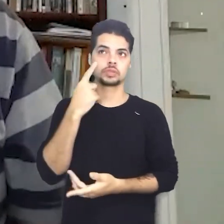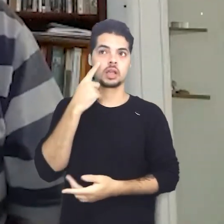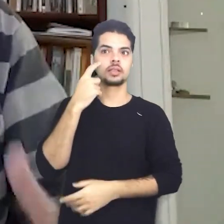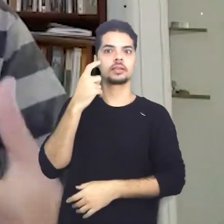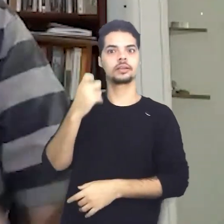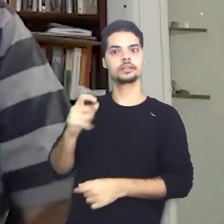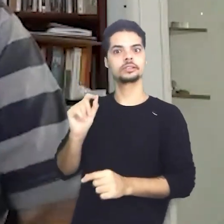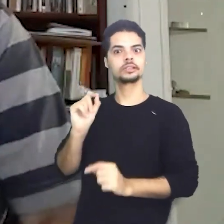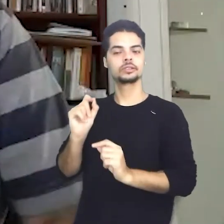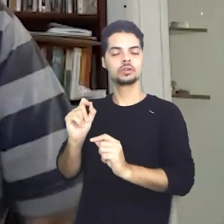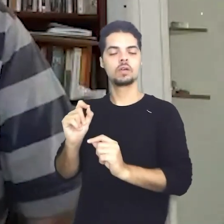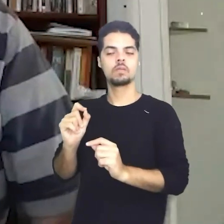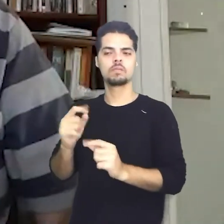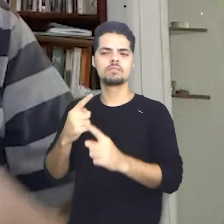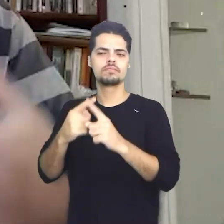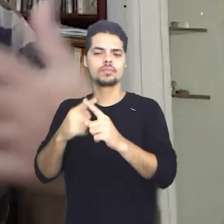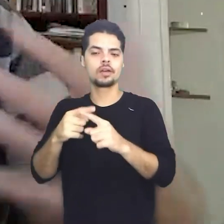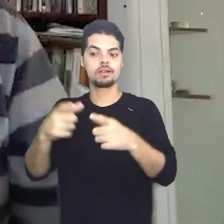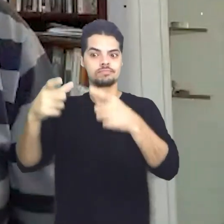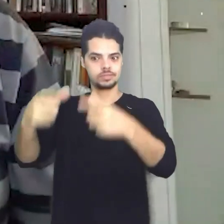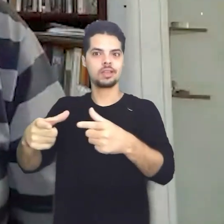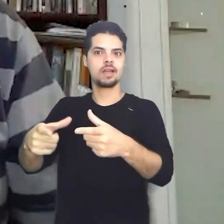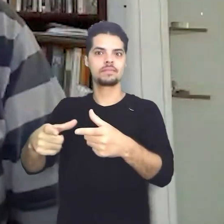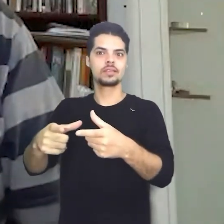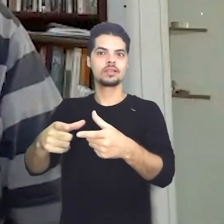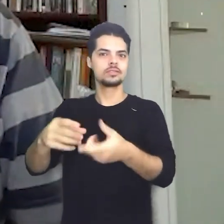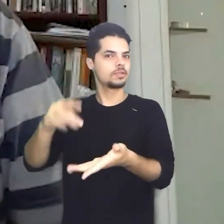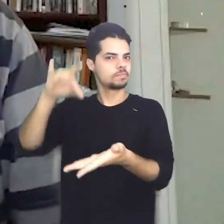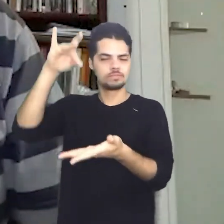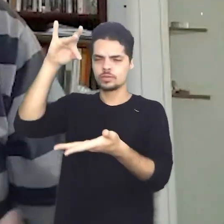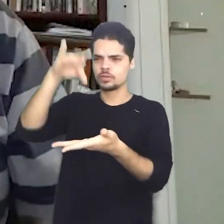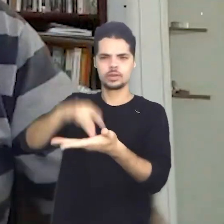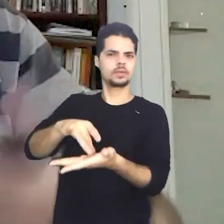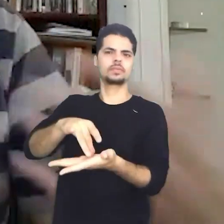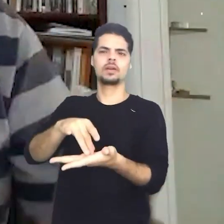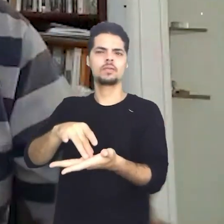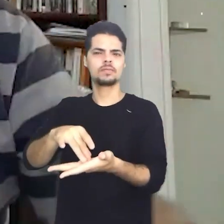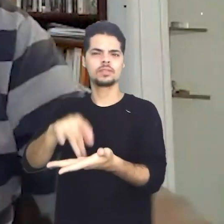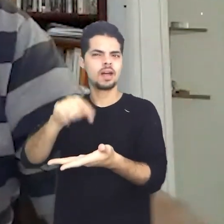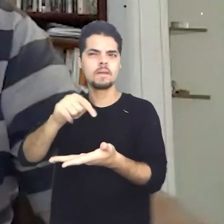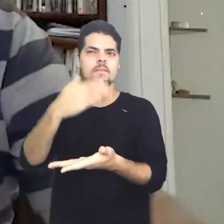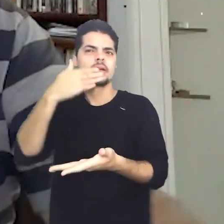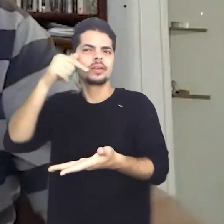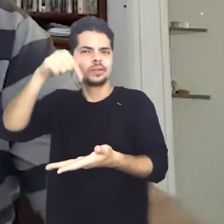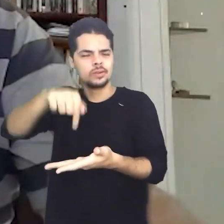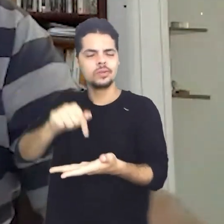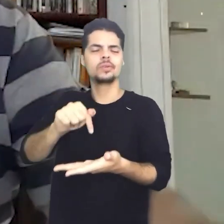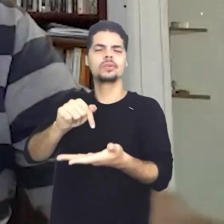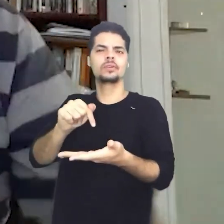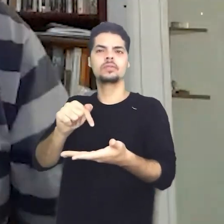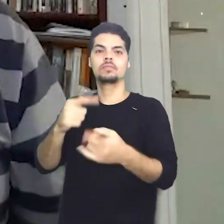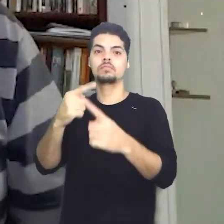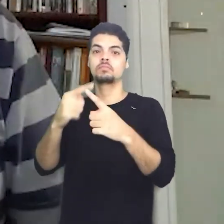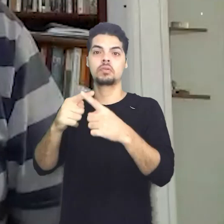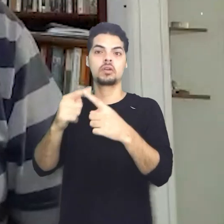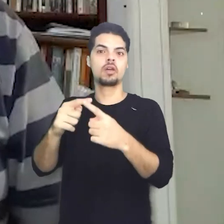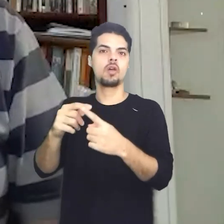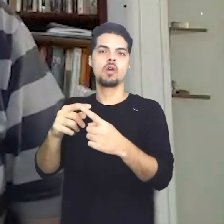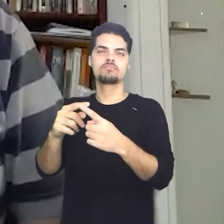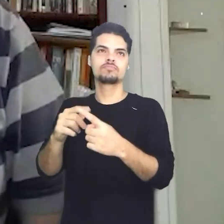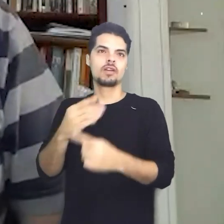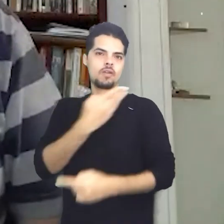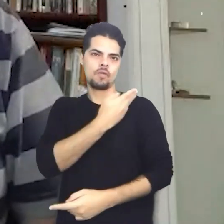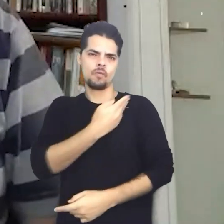então assim se para o Rio de Janeiro a independência era interessante porque ali seria a sede do novo governo